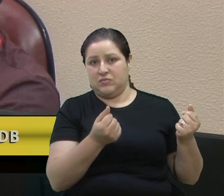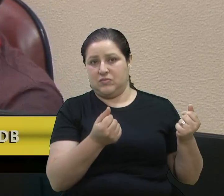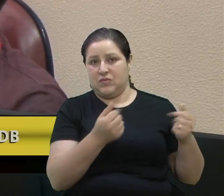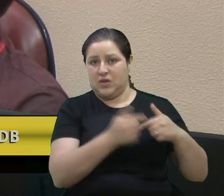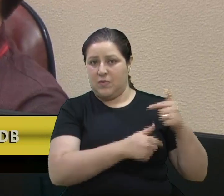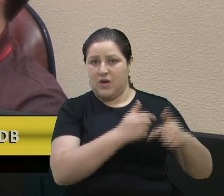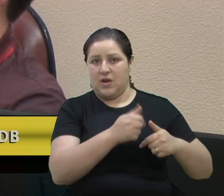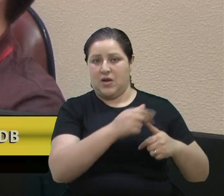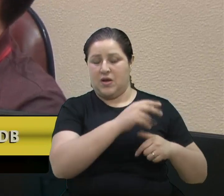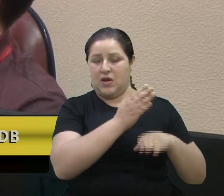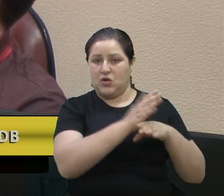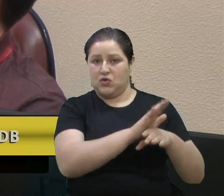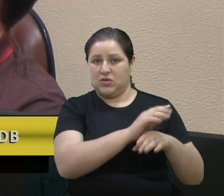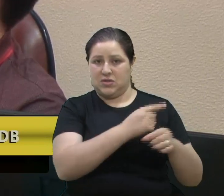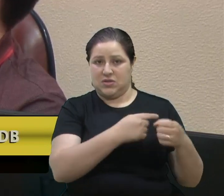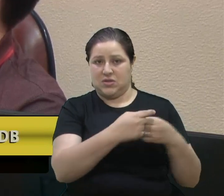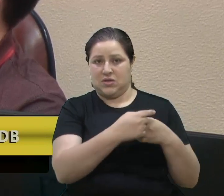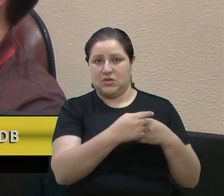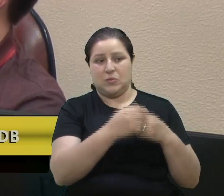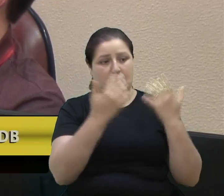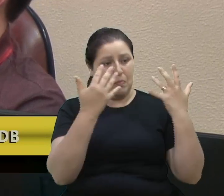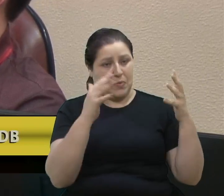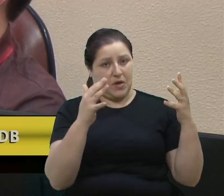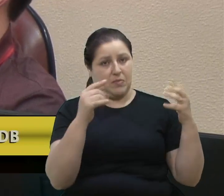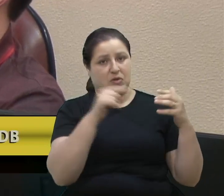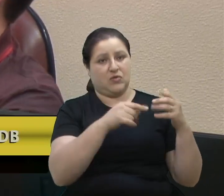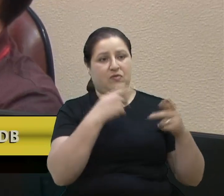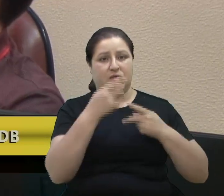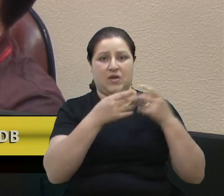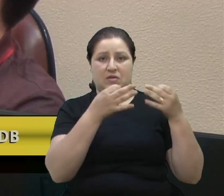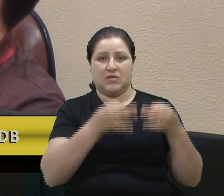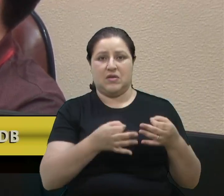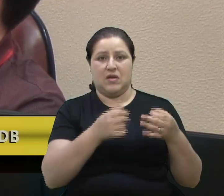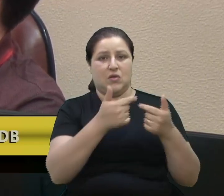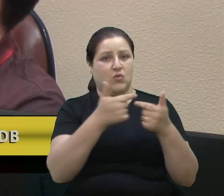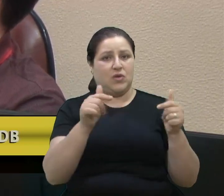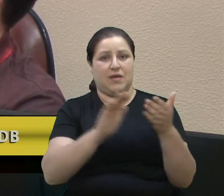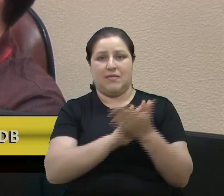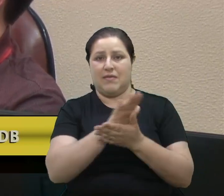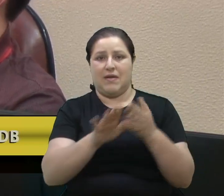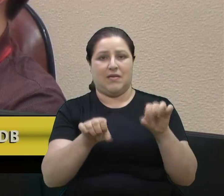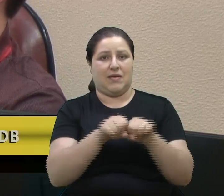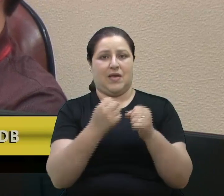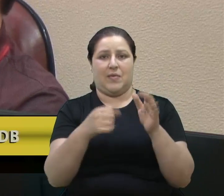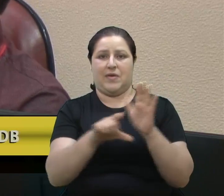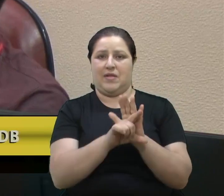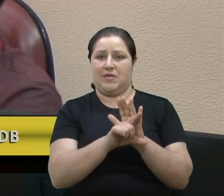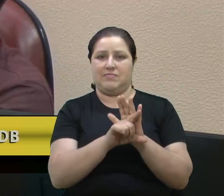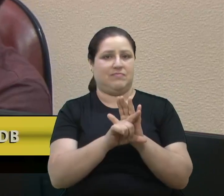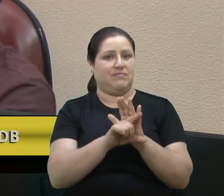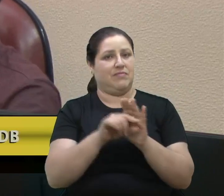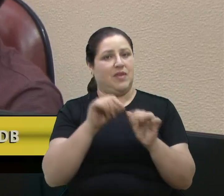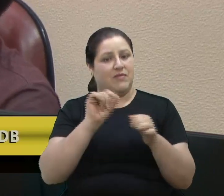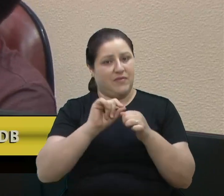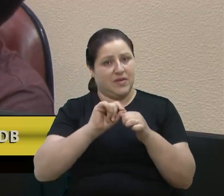de parabéns, não tem nada de ilegal aqui, né? A gente tem que colocar as palavras certas, não tem ilegalidade nenhuma. Né? O que tem que fazer aqui é